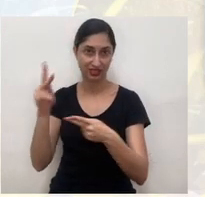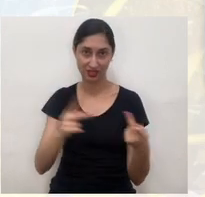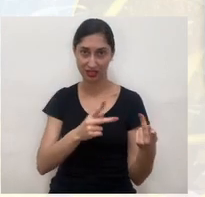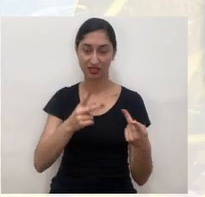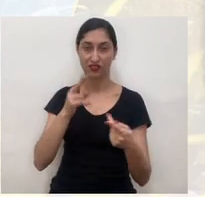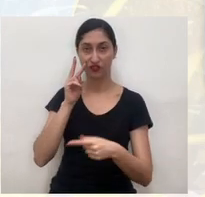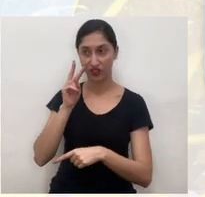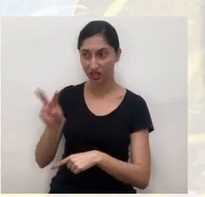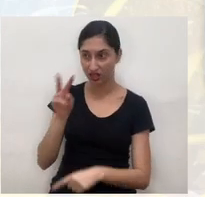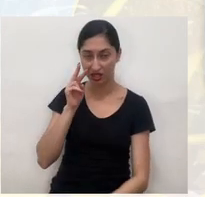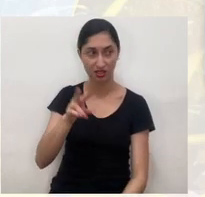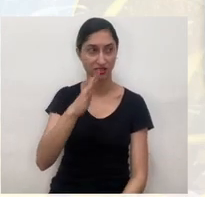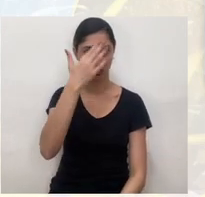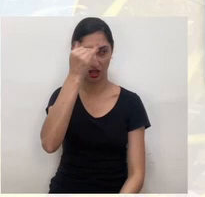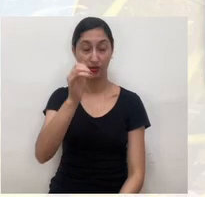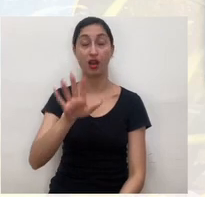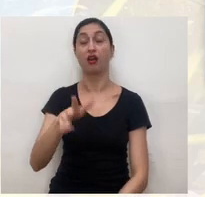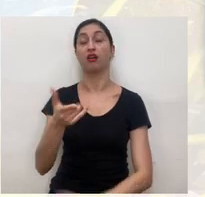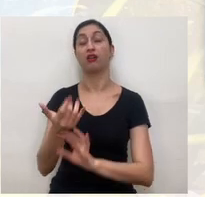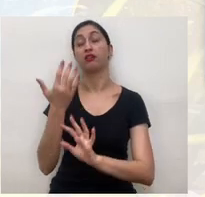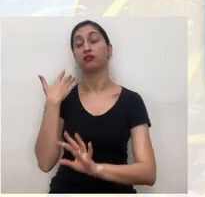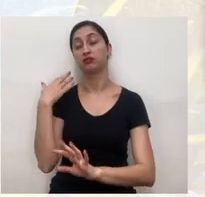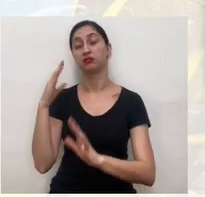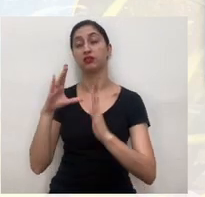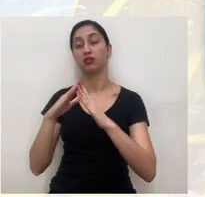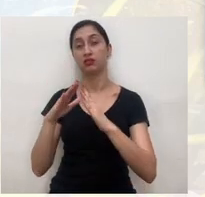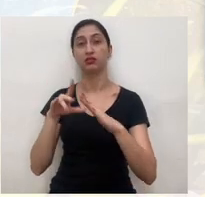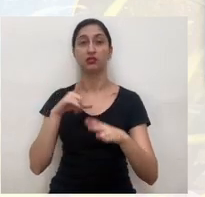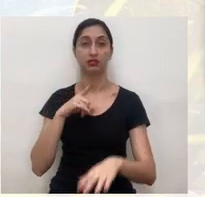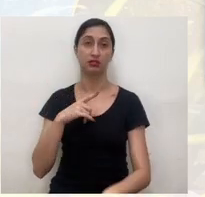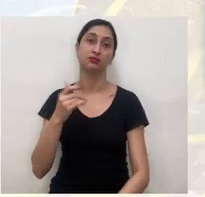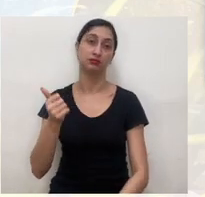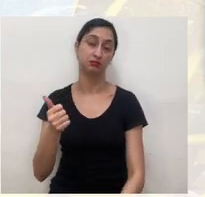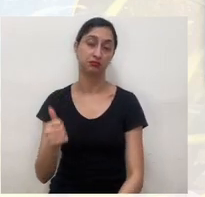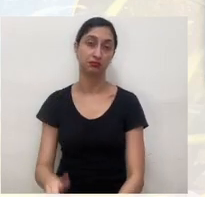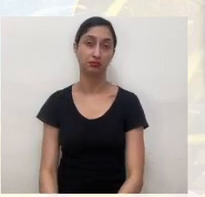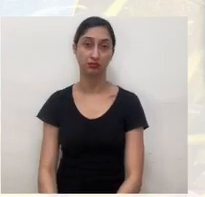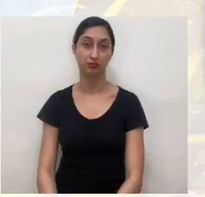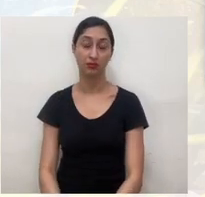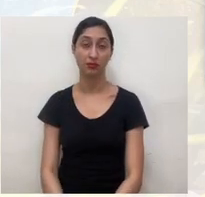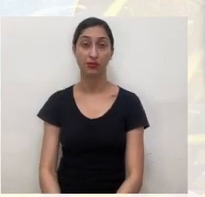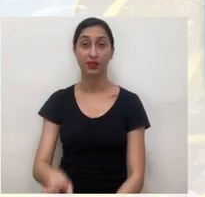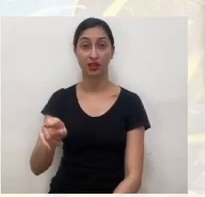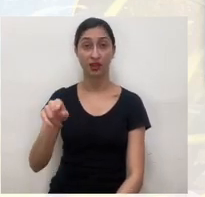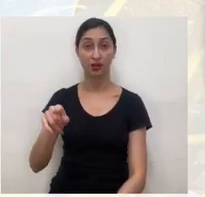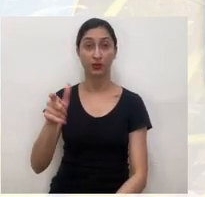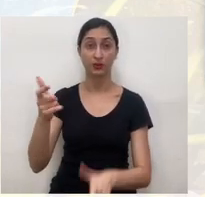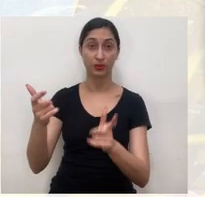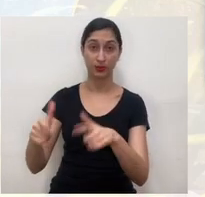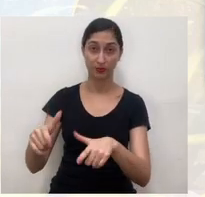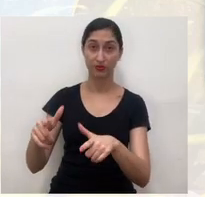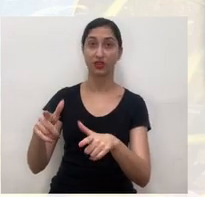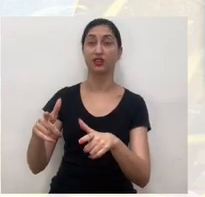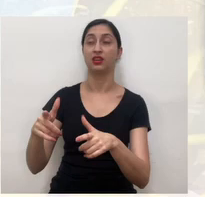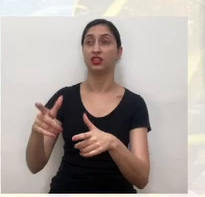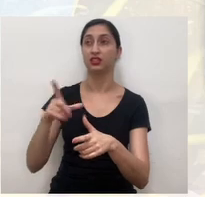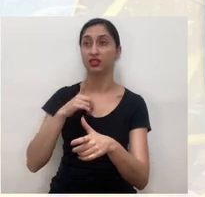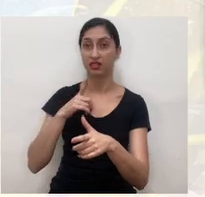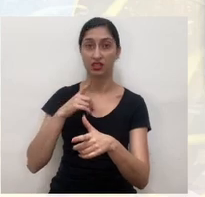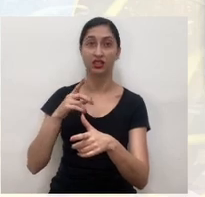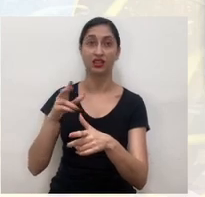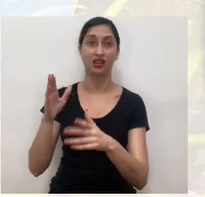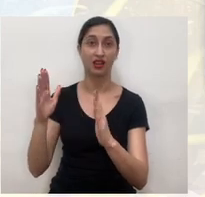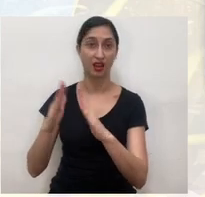uma residência. Ainda mais lá que tem residência, tem prédio administrativo, residência do